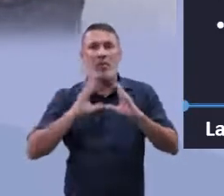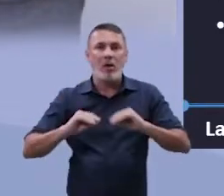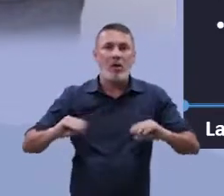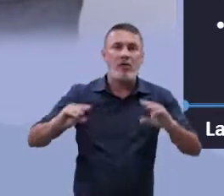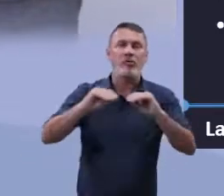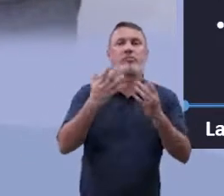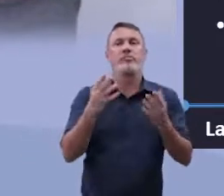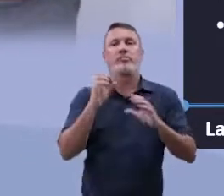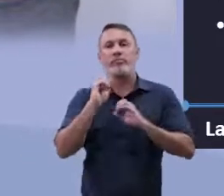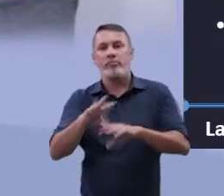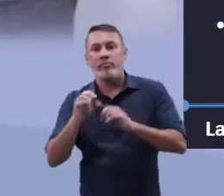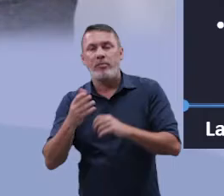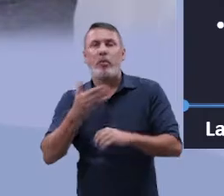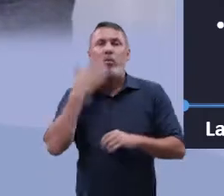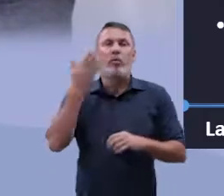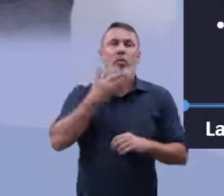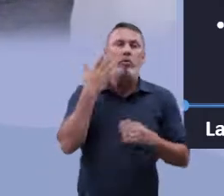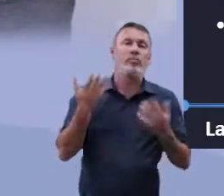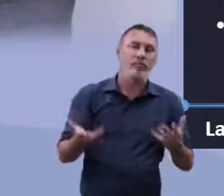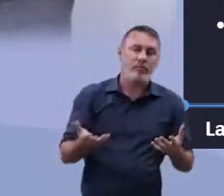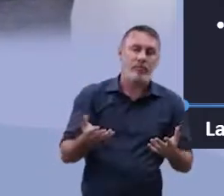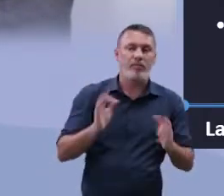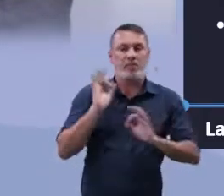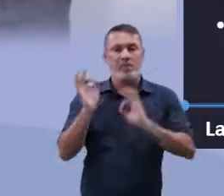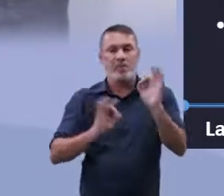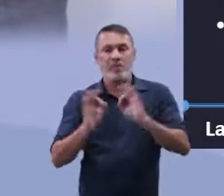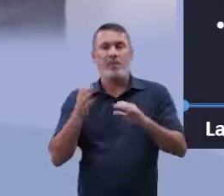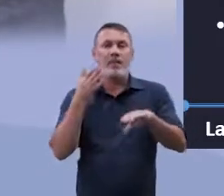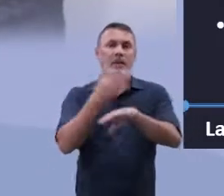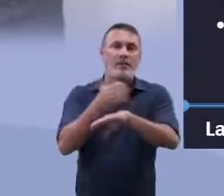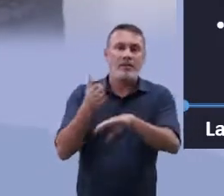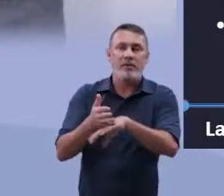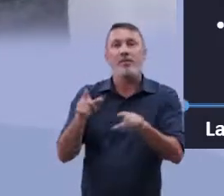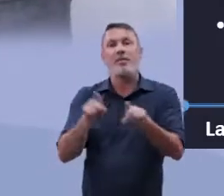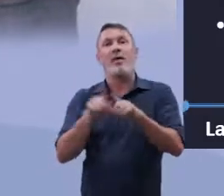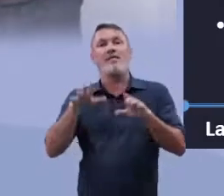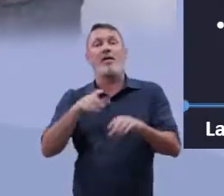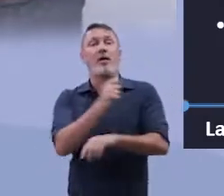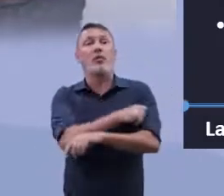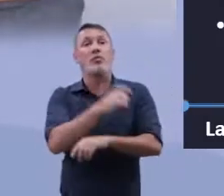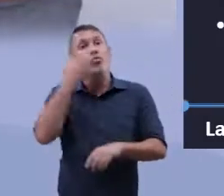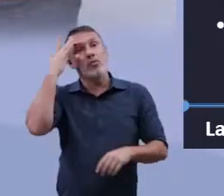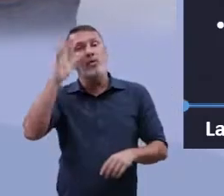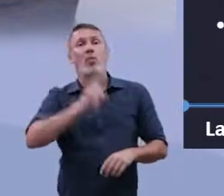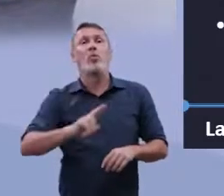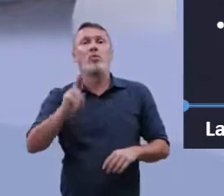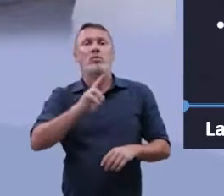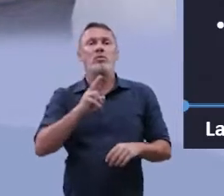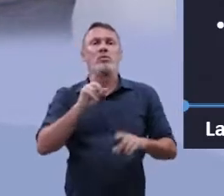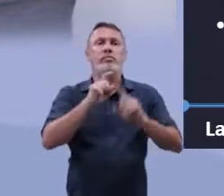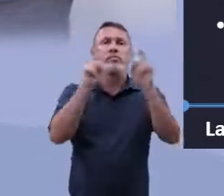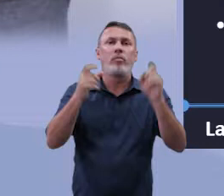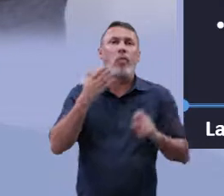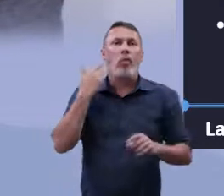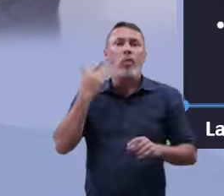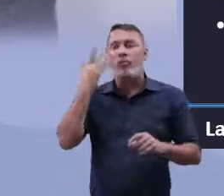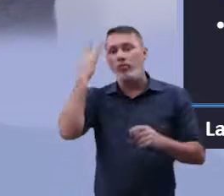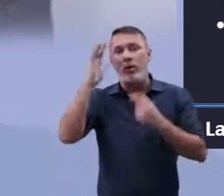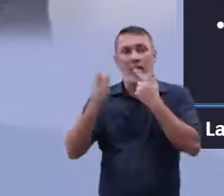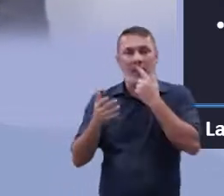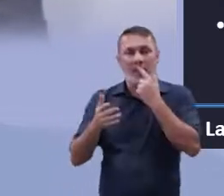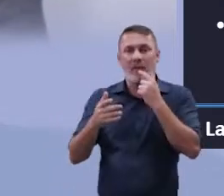isso. E, obviamente, por ter acesso ou não saber usar o acesso que tem, teve o que nós chamamos de aumento da